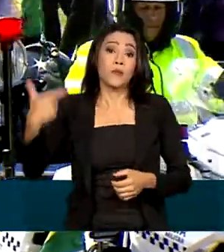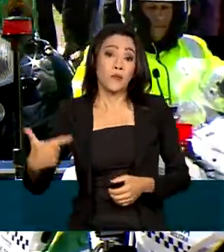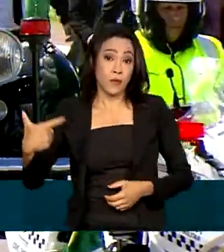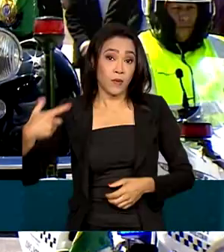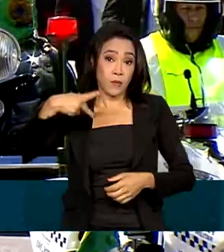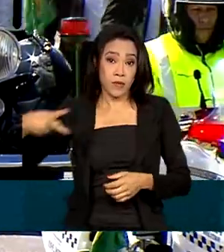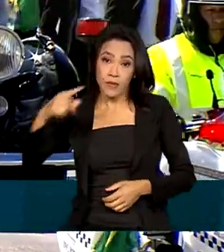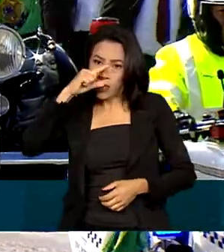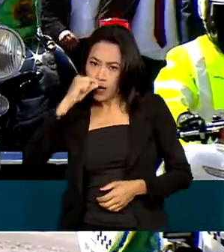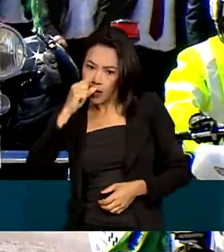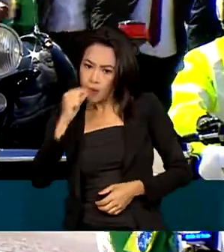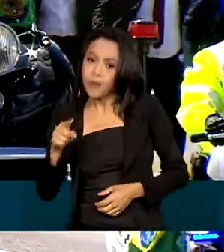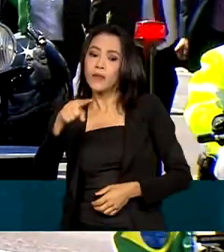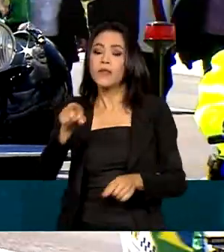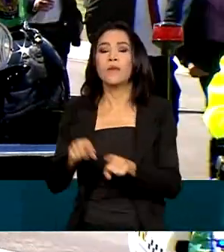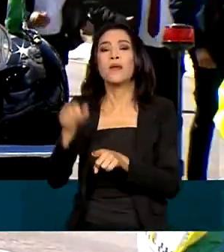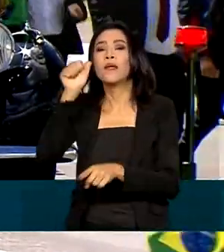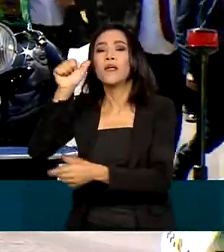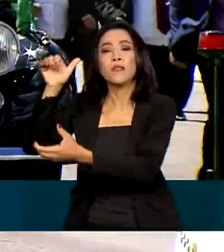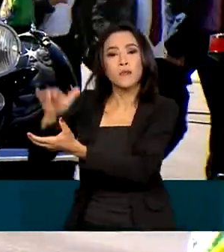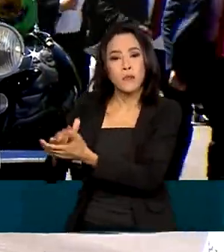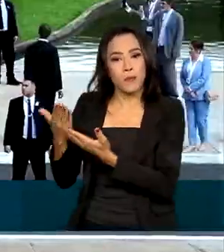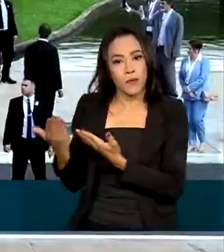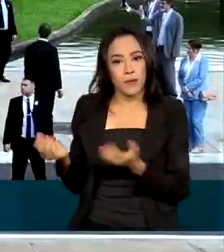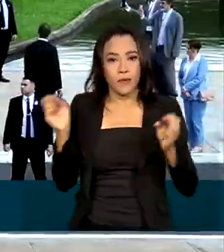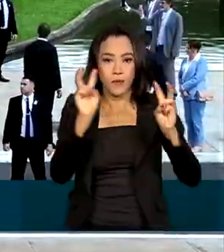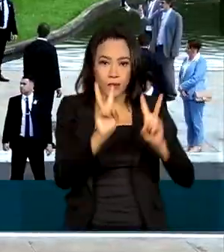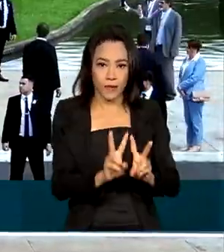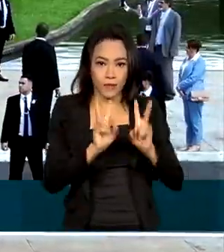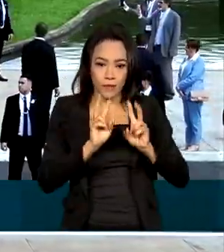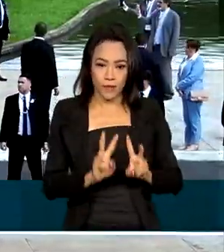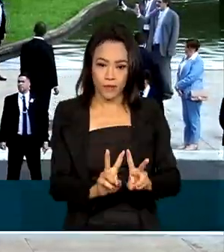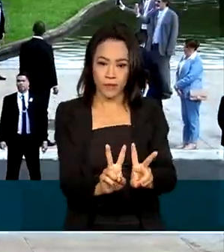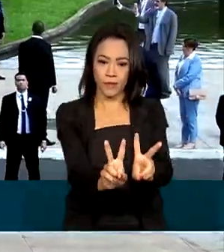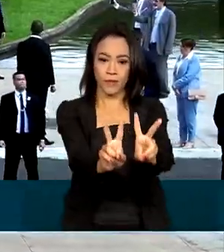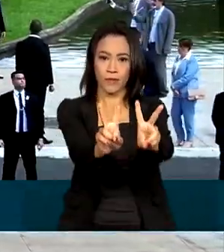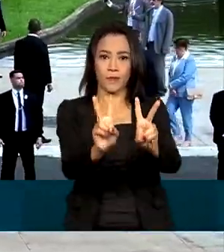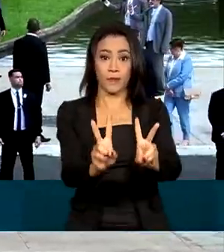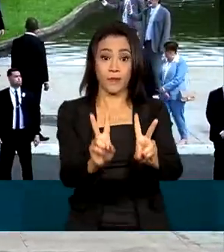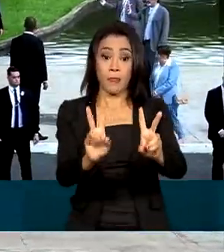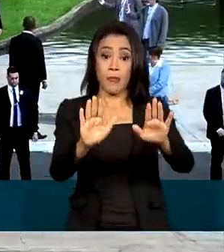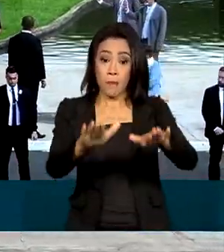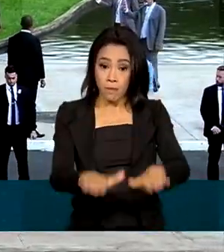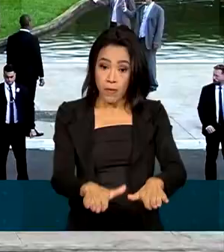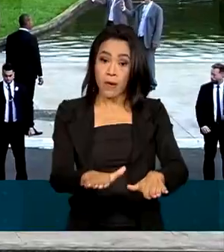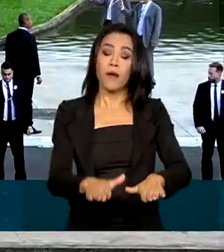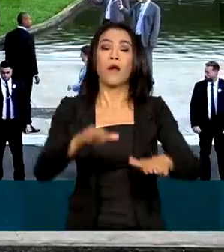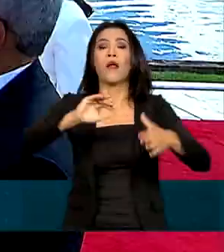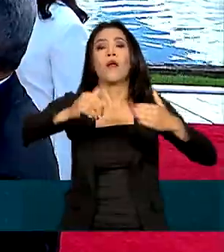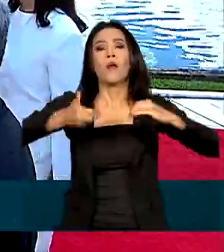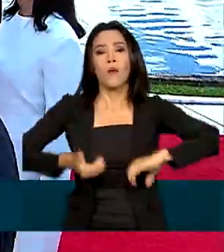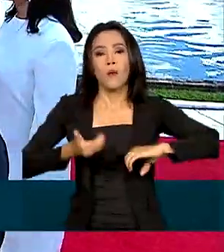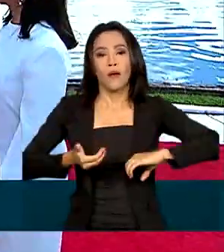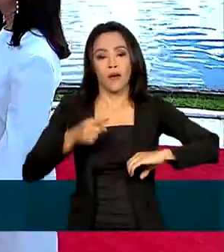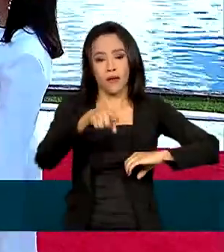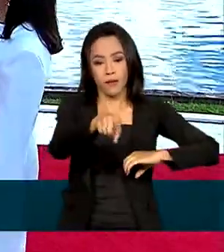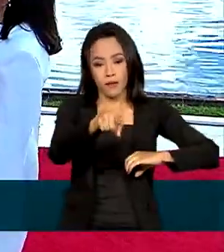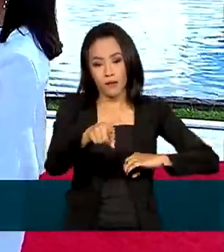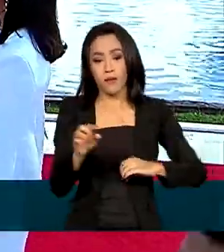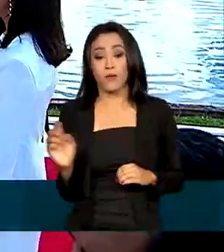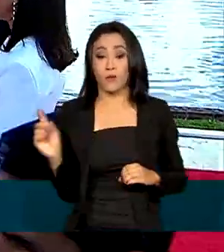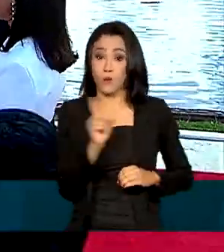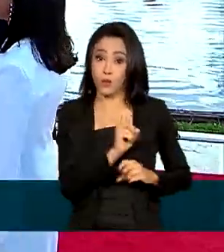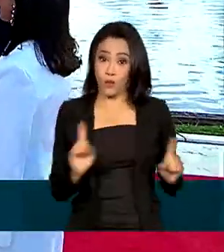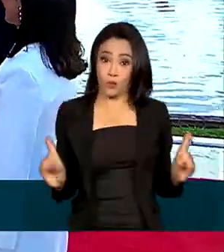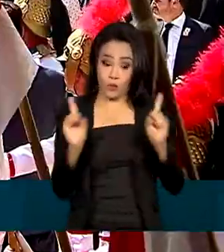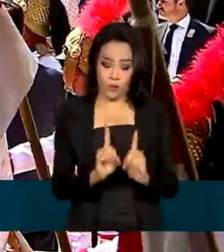Geraldo Alckmin e a segunda-dama Lu Alckmin. O trajeto fez a primeira pausa no Congresso Nacional, onde Lula e Alckmin